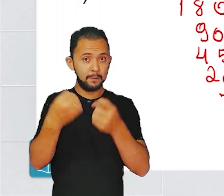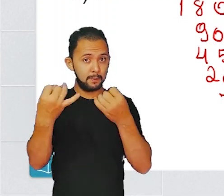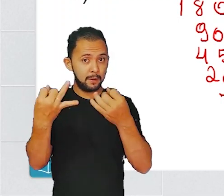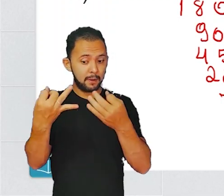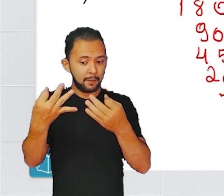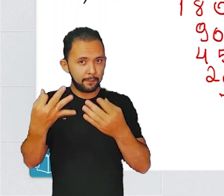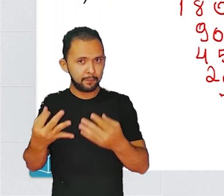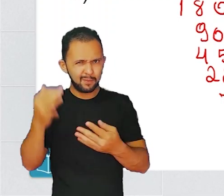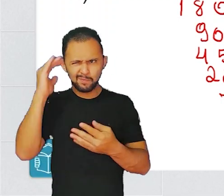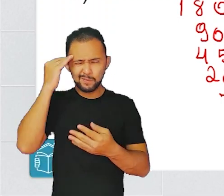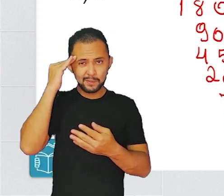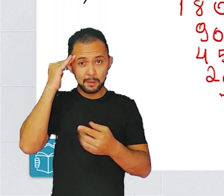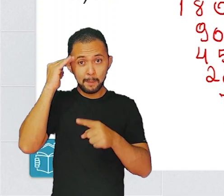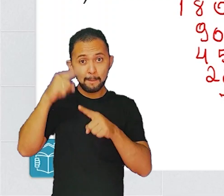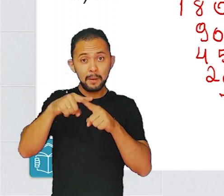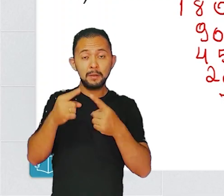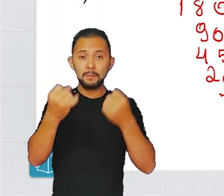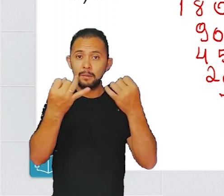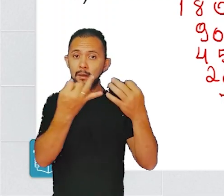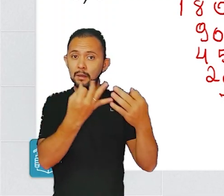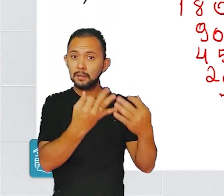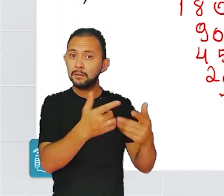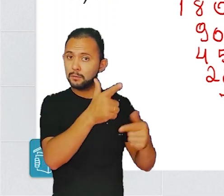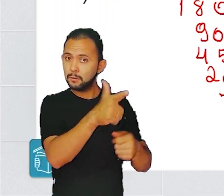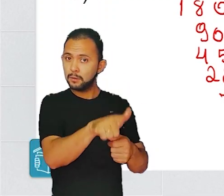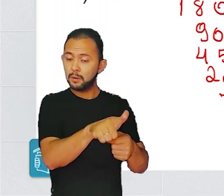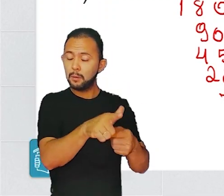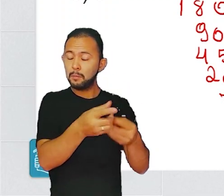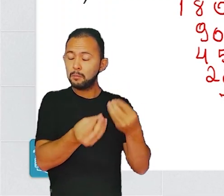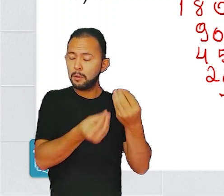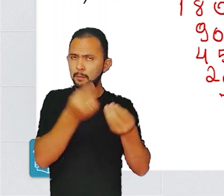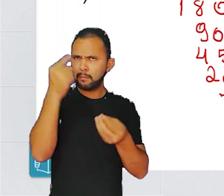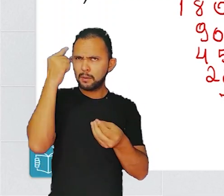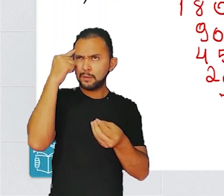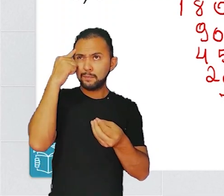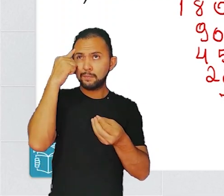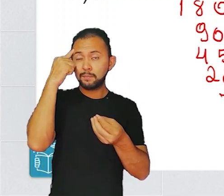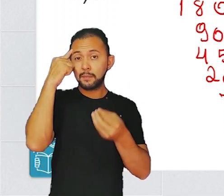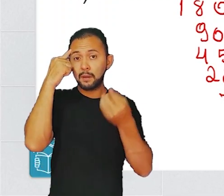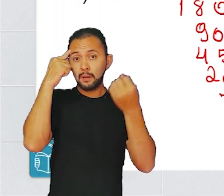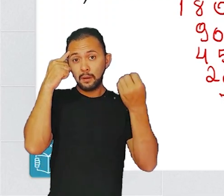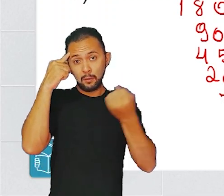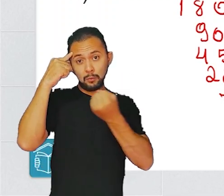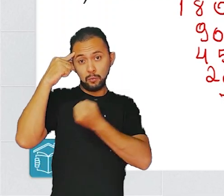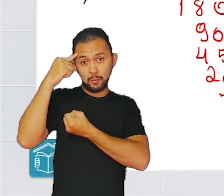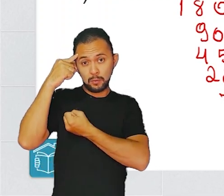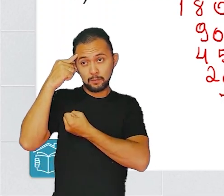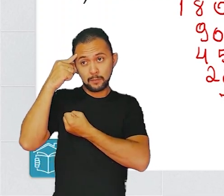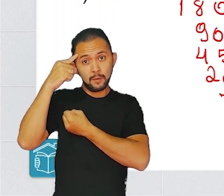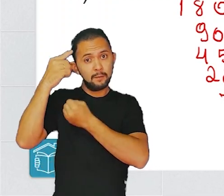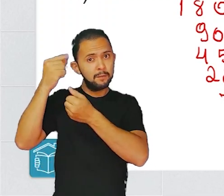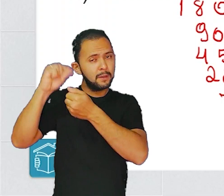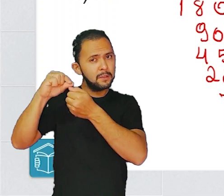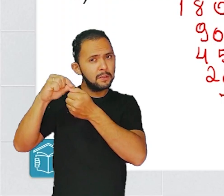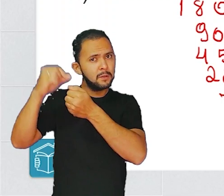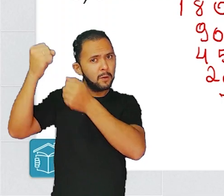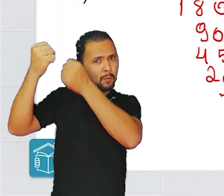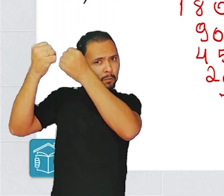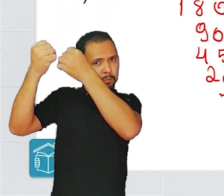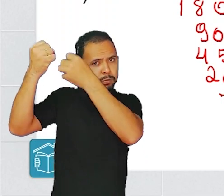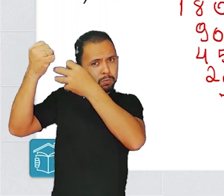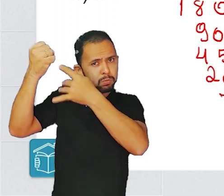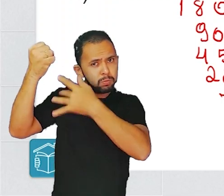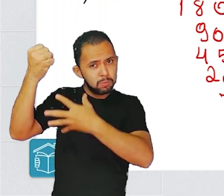Primeiro, se é dado a forma fatorada, então você vai pensar em fatorar o número, decompor o número. Tudo bem?